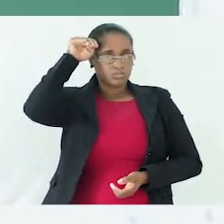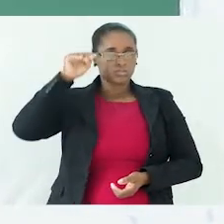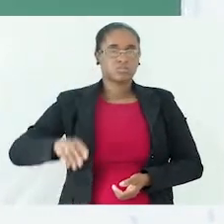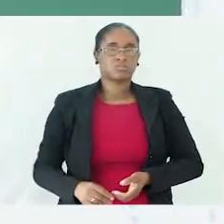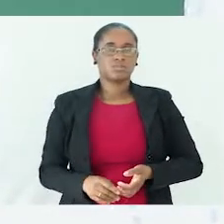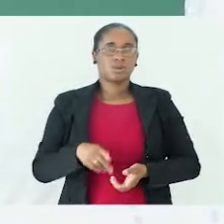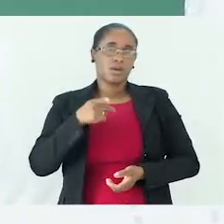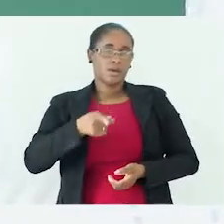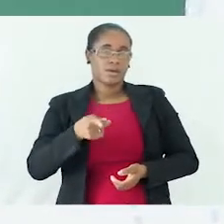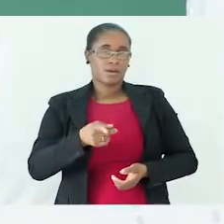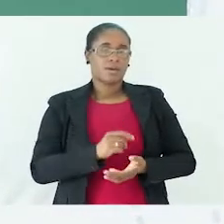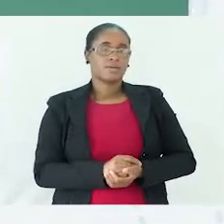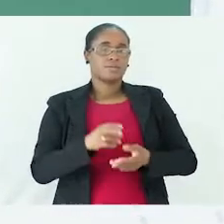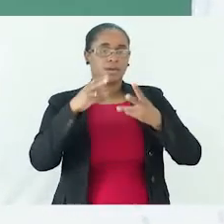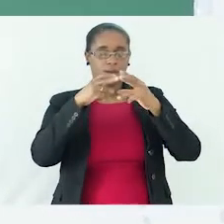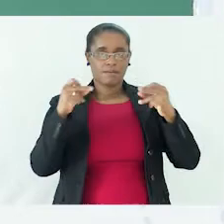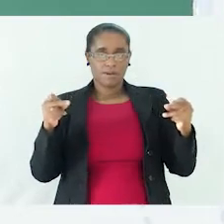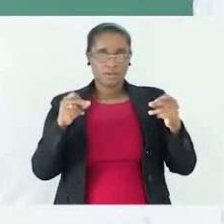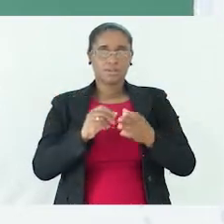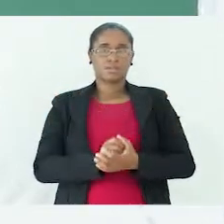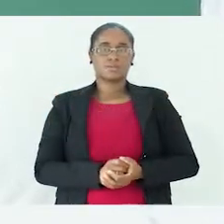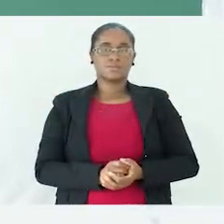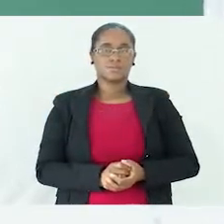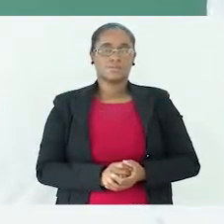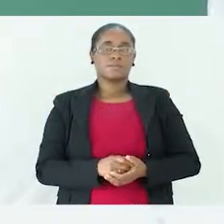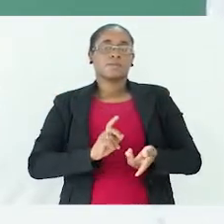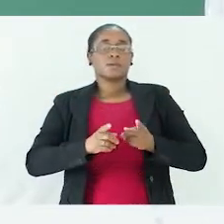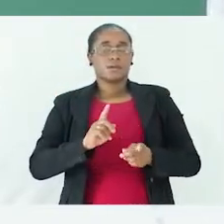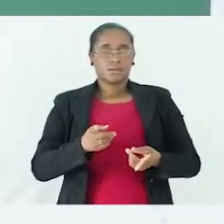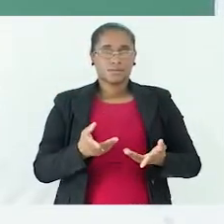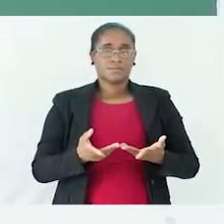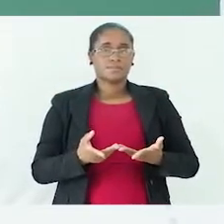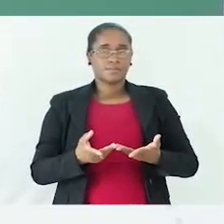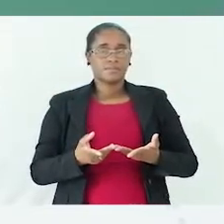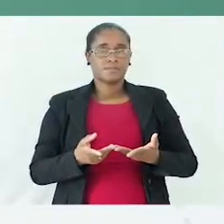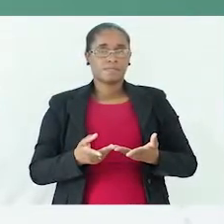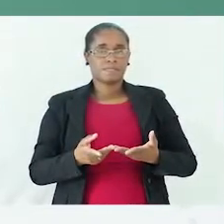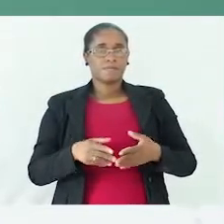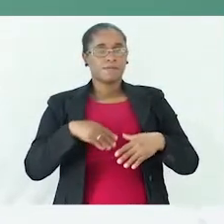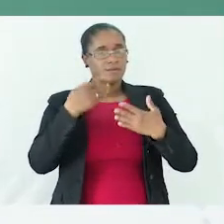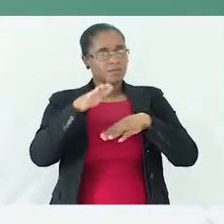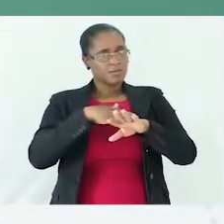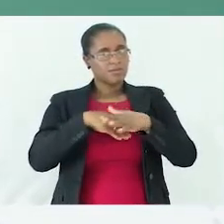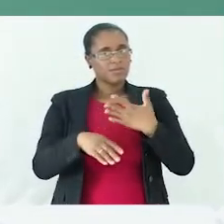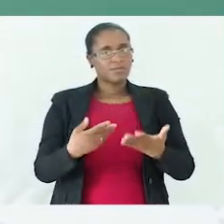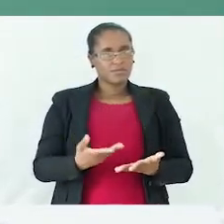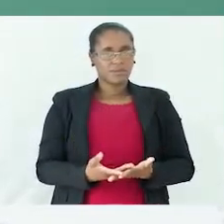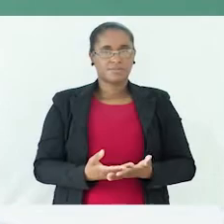Portanto, essa é a frase que foi produzida